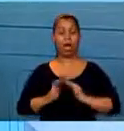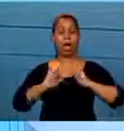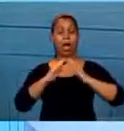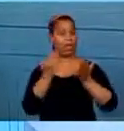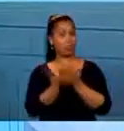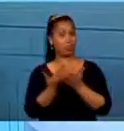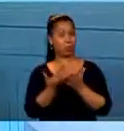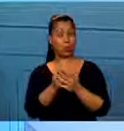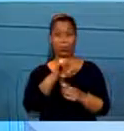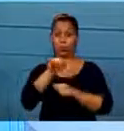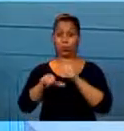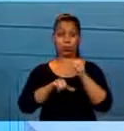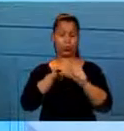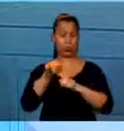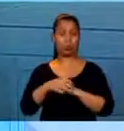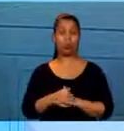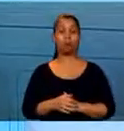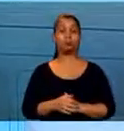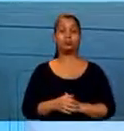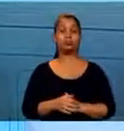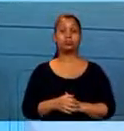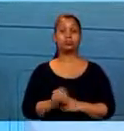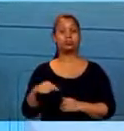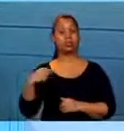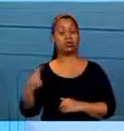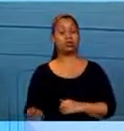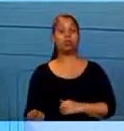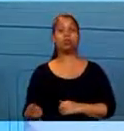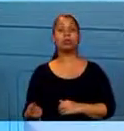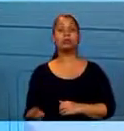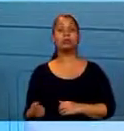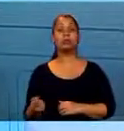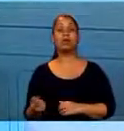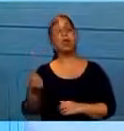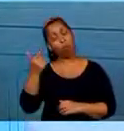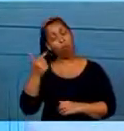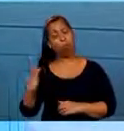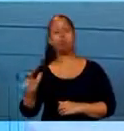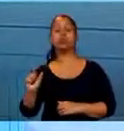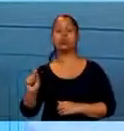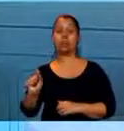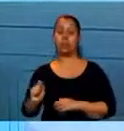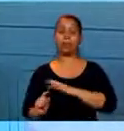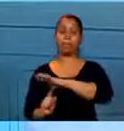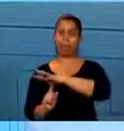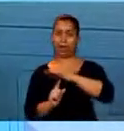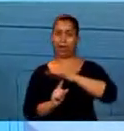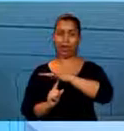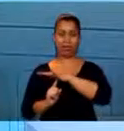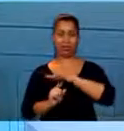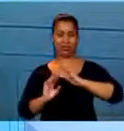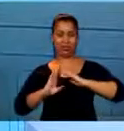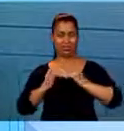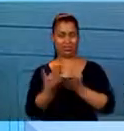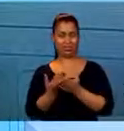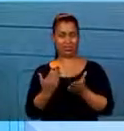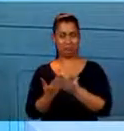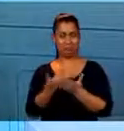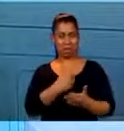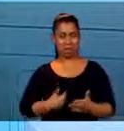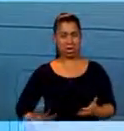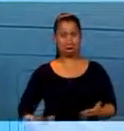praça. Depois, onde está o Cardeal Leme, era outra praça. Depois nós vamos ter